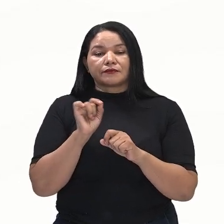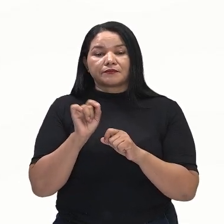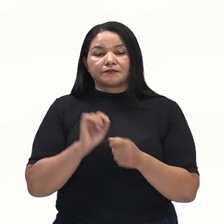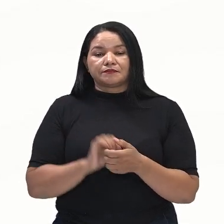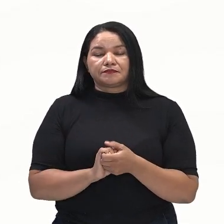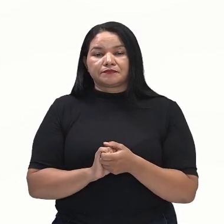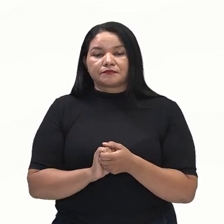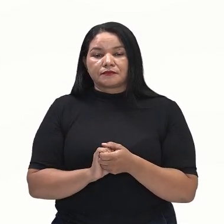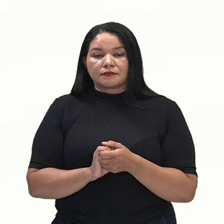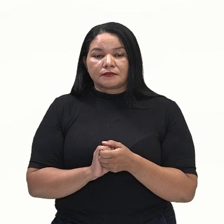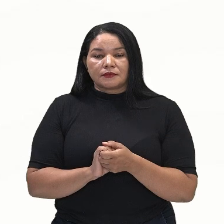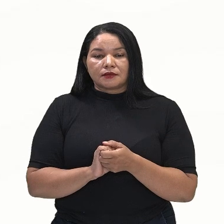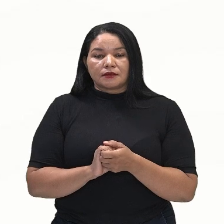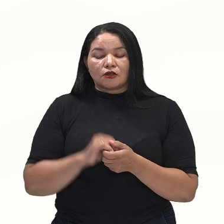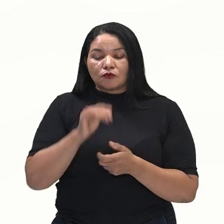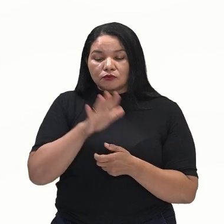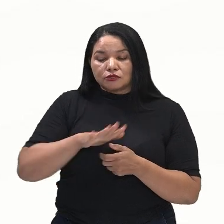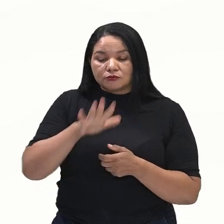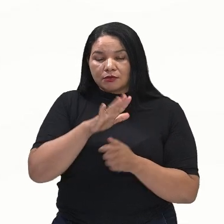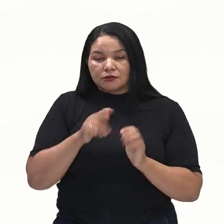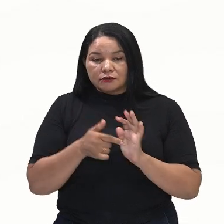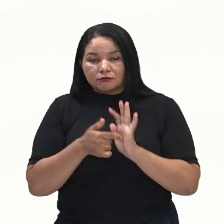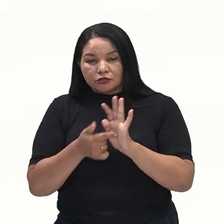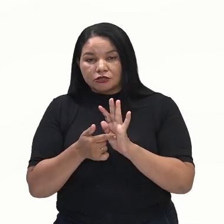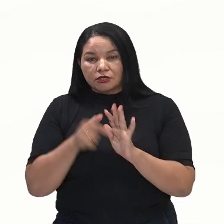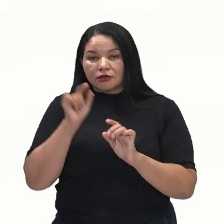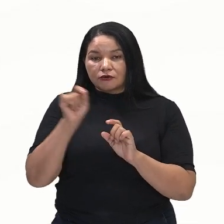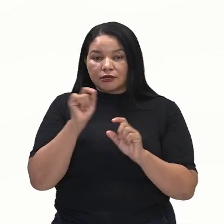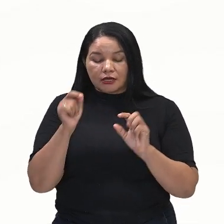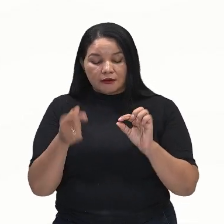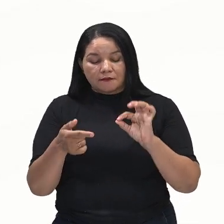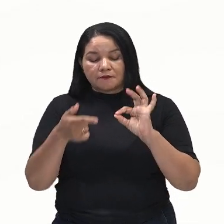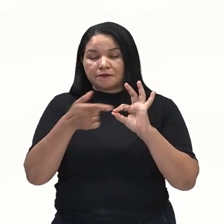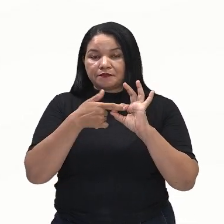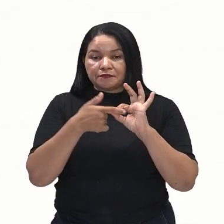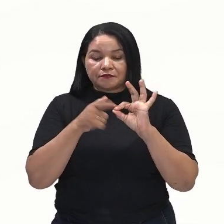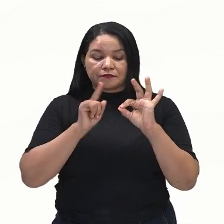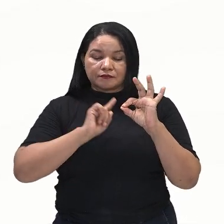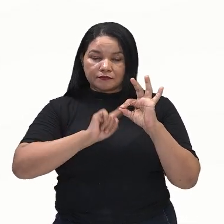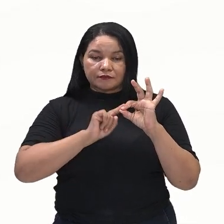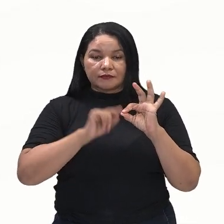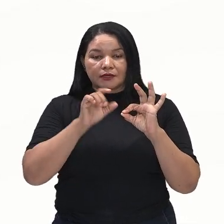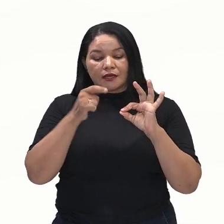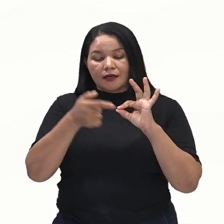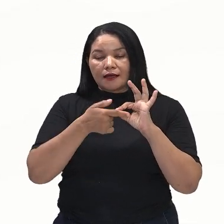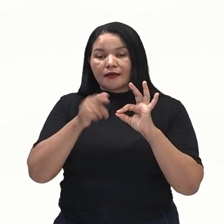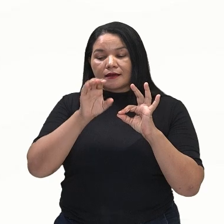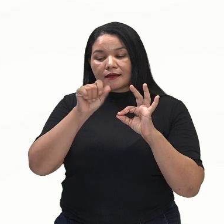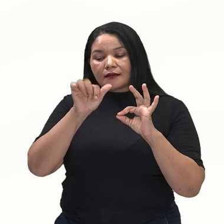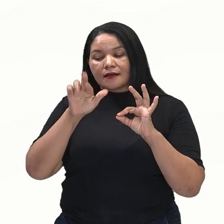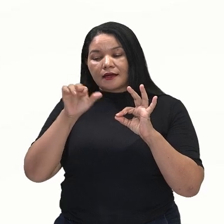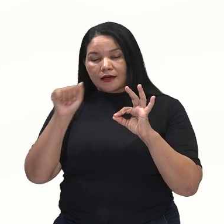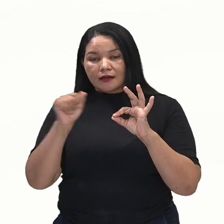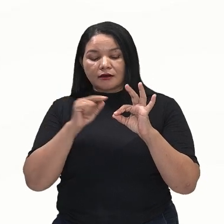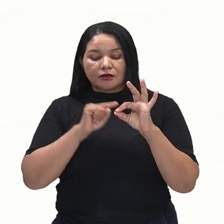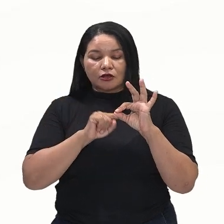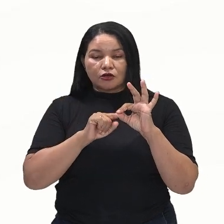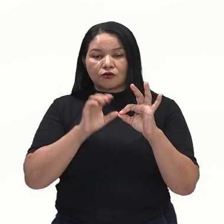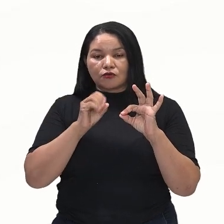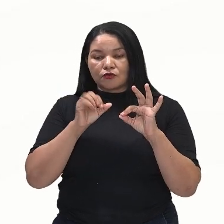o espaço amostral é cara ou coroa. Professor, por que o senhor escreveu a letra K